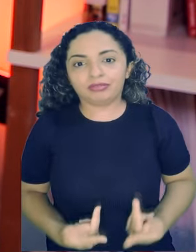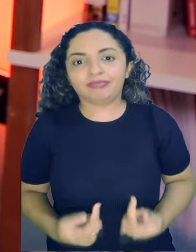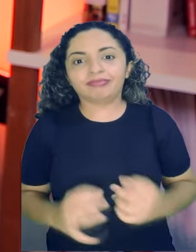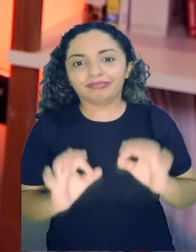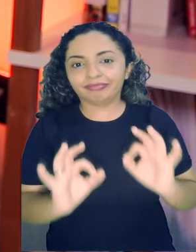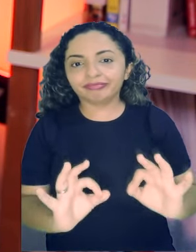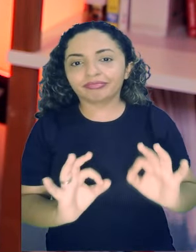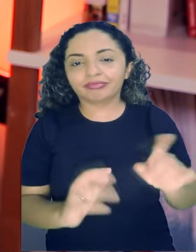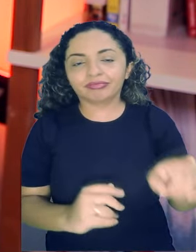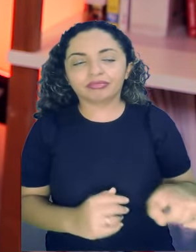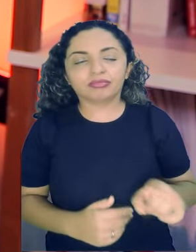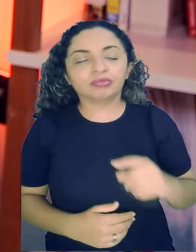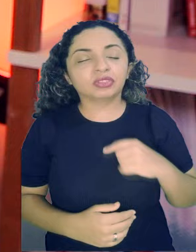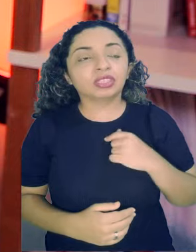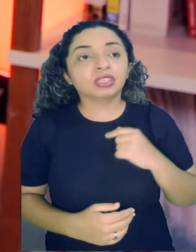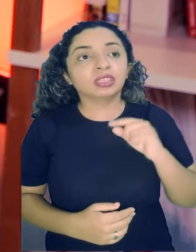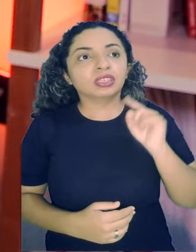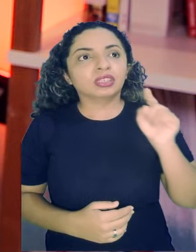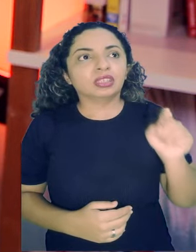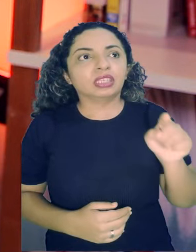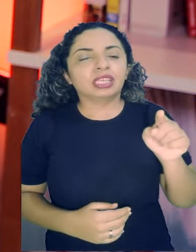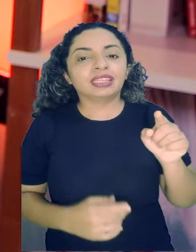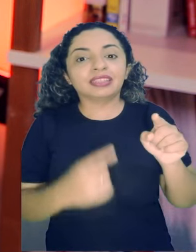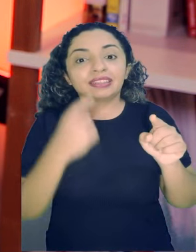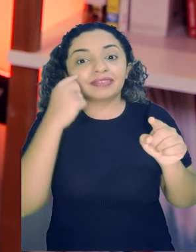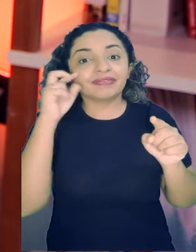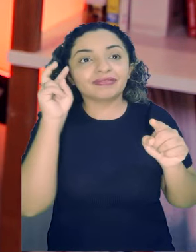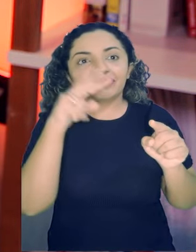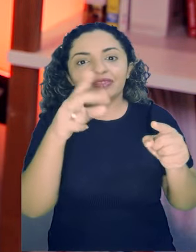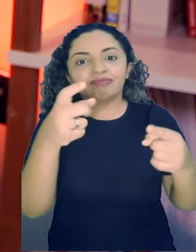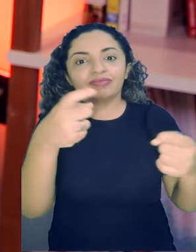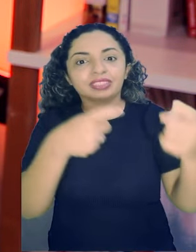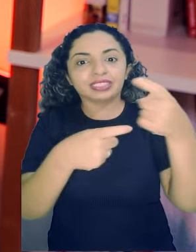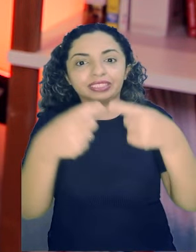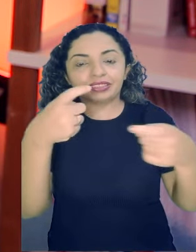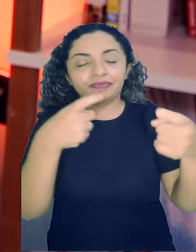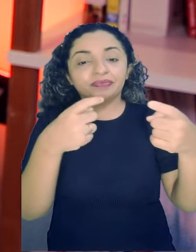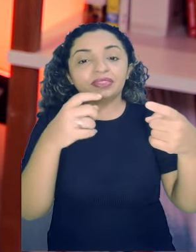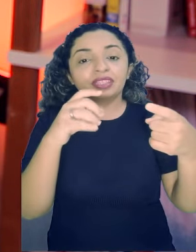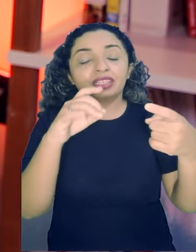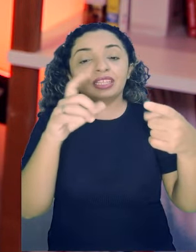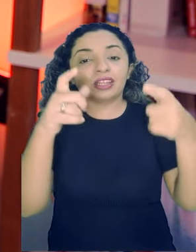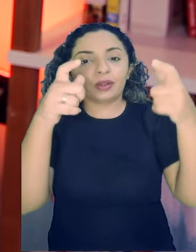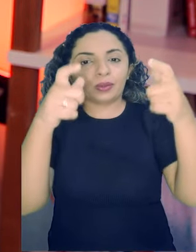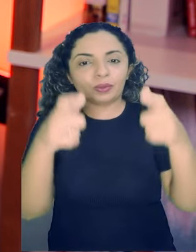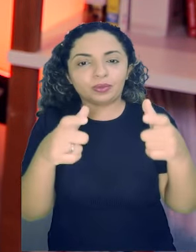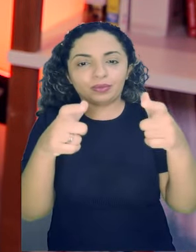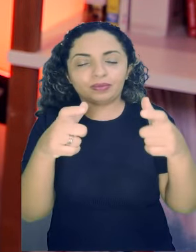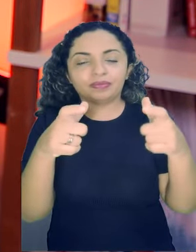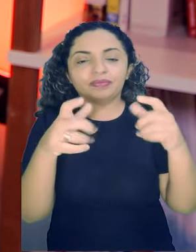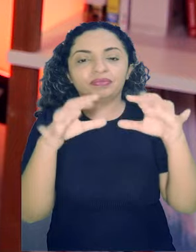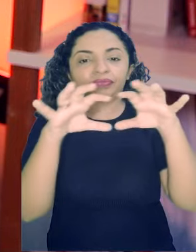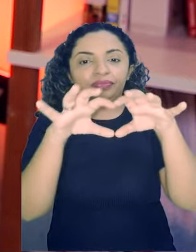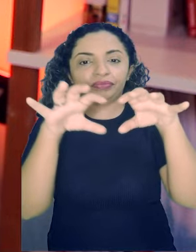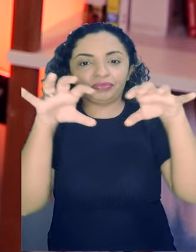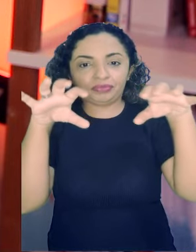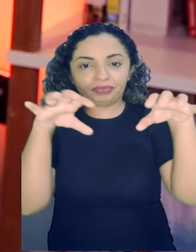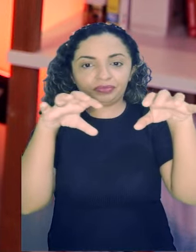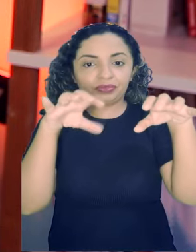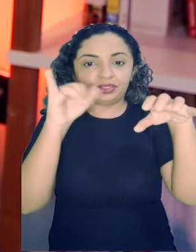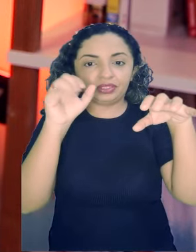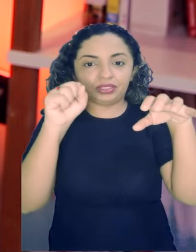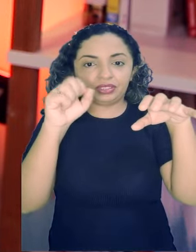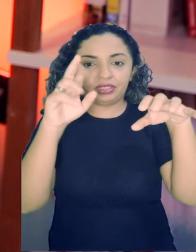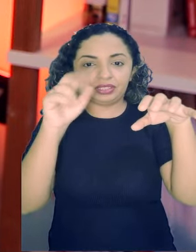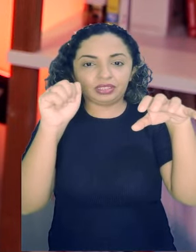traz essa visão, a visão dele, sobre o conflito entre Israel e Palestina. Claro, logicamente, ele mantém uma